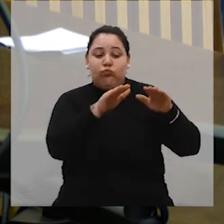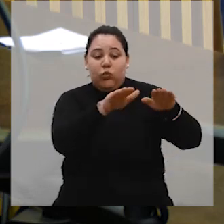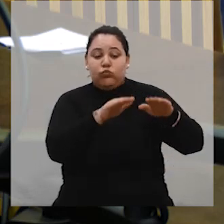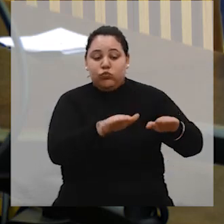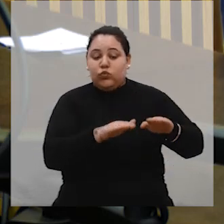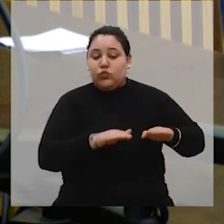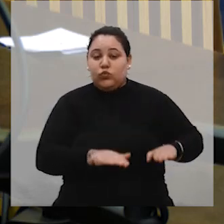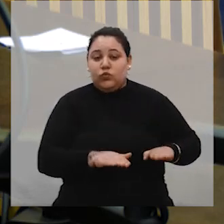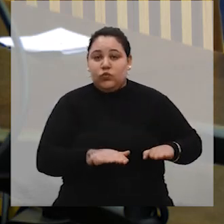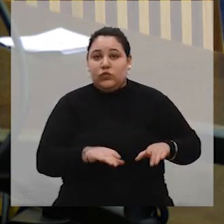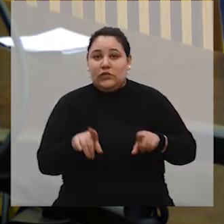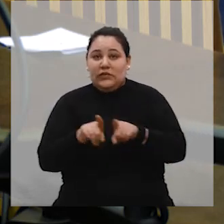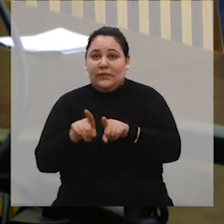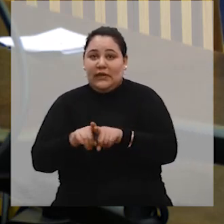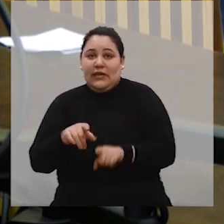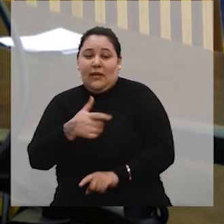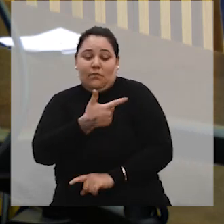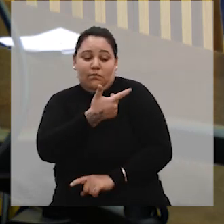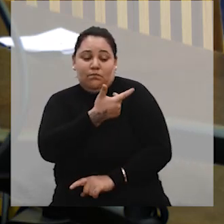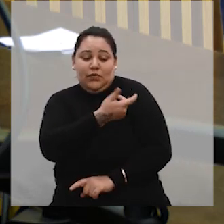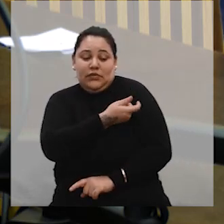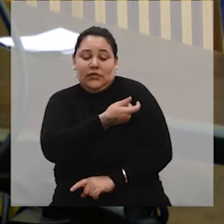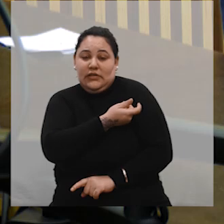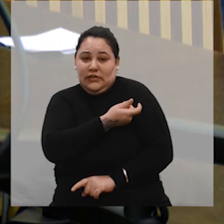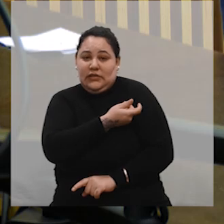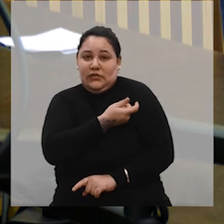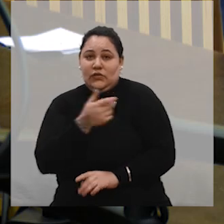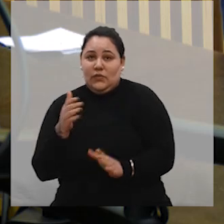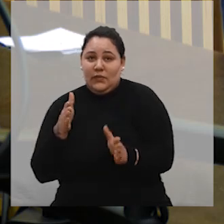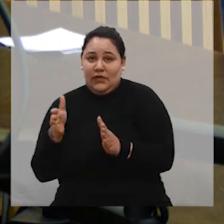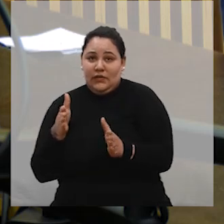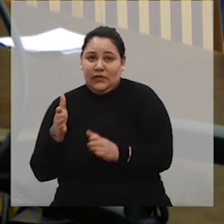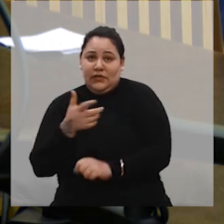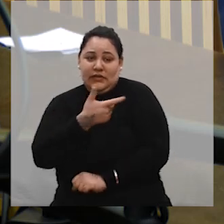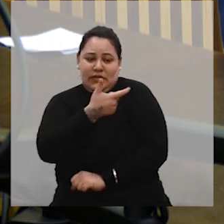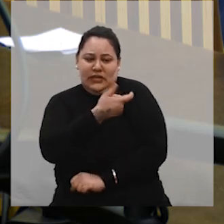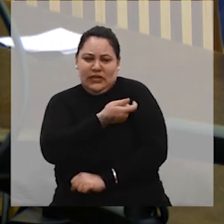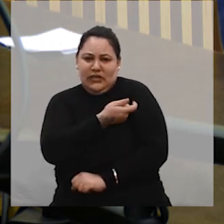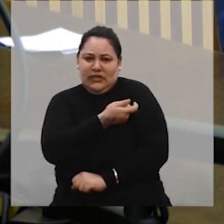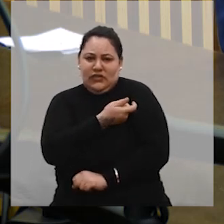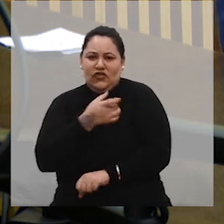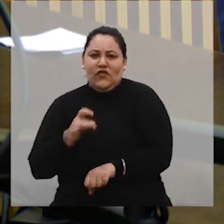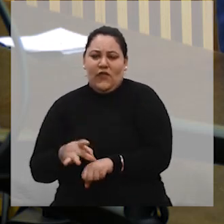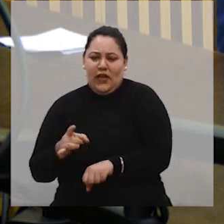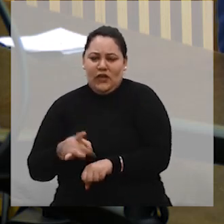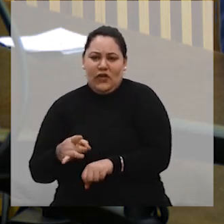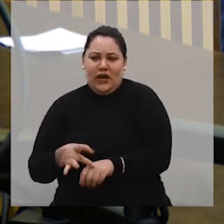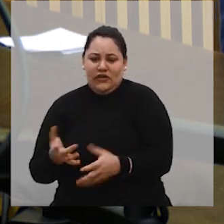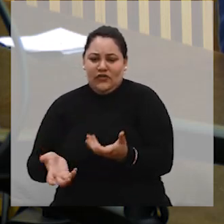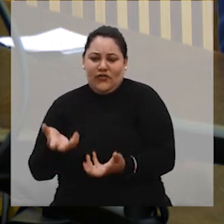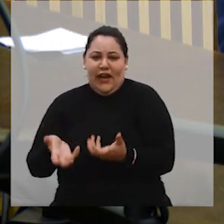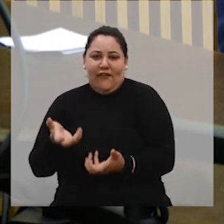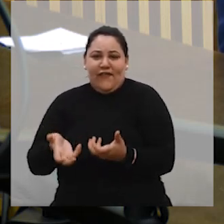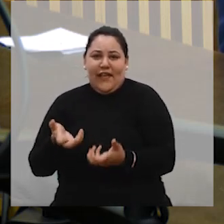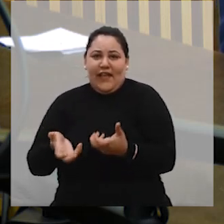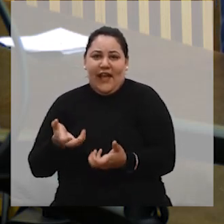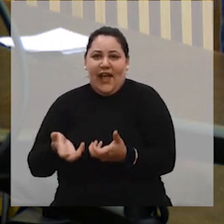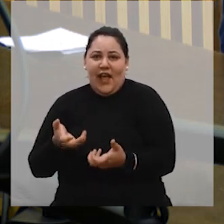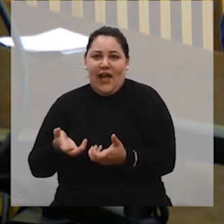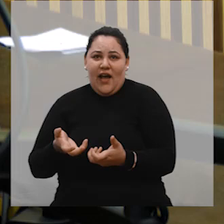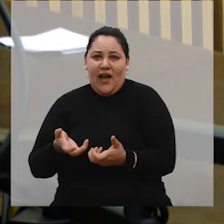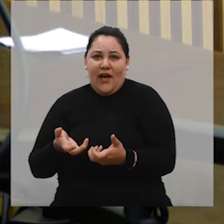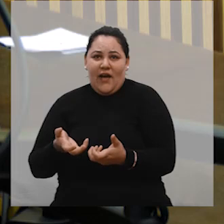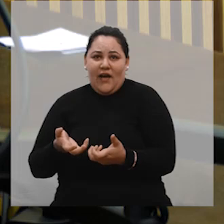e das seringas que, nas épocas de seringa de vidro, a gente fervia, esquentava a agulha